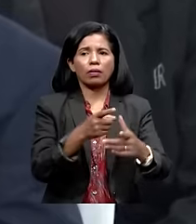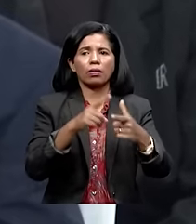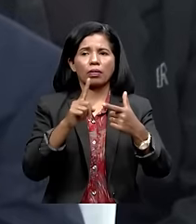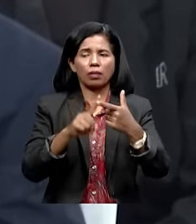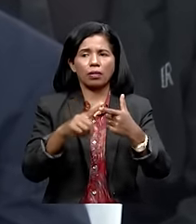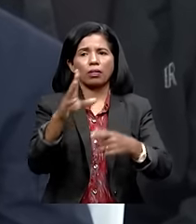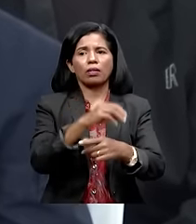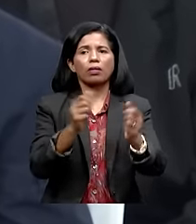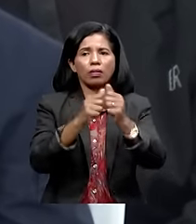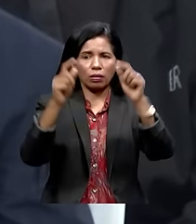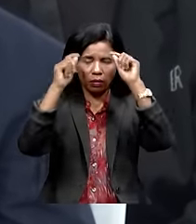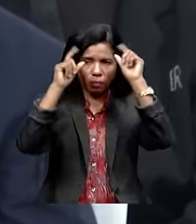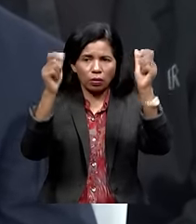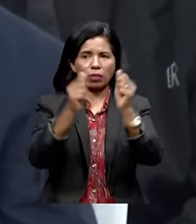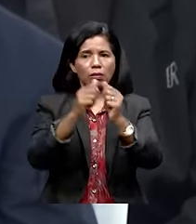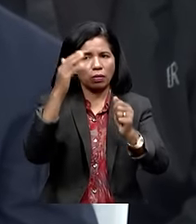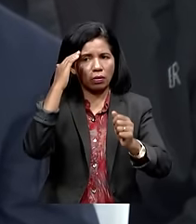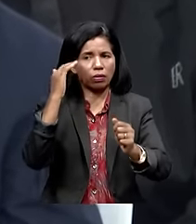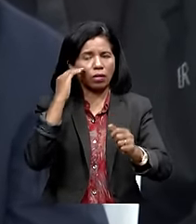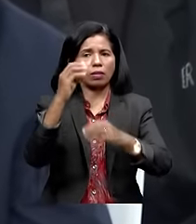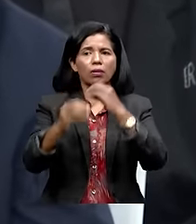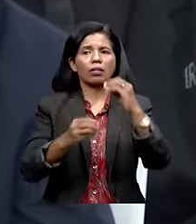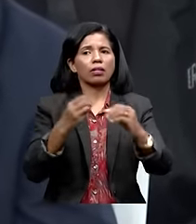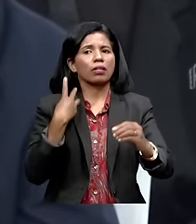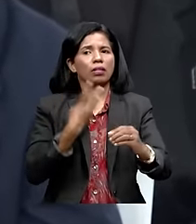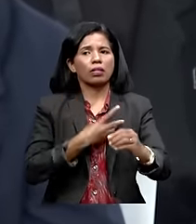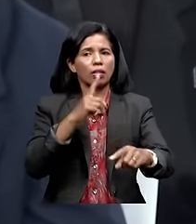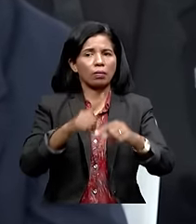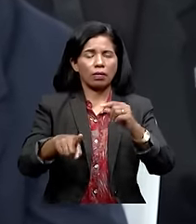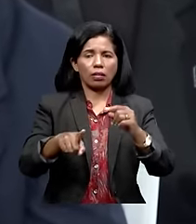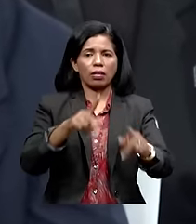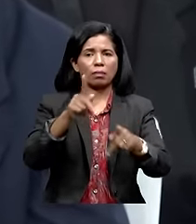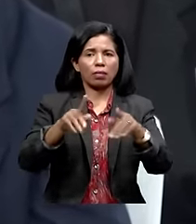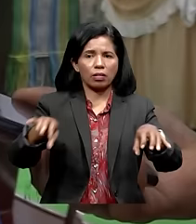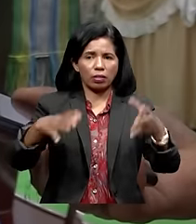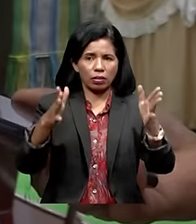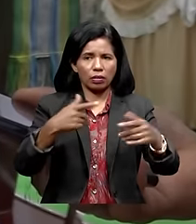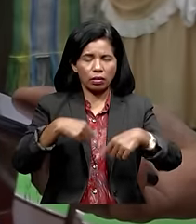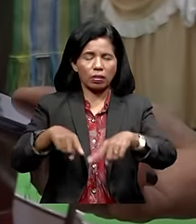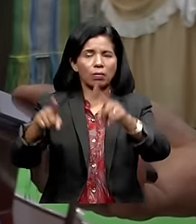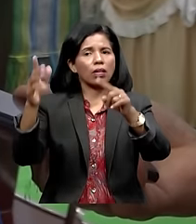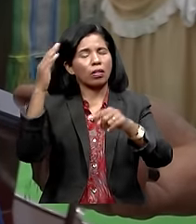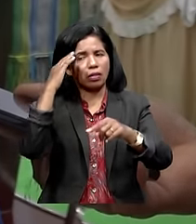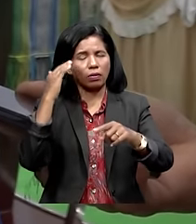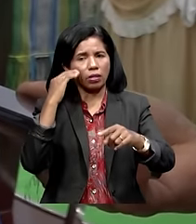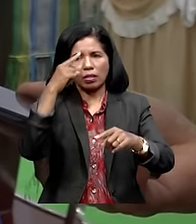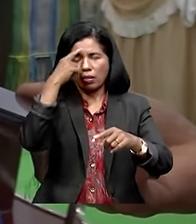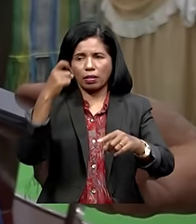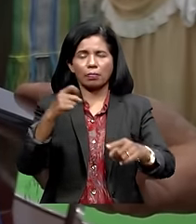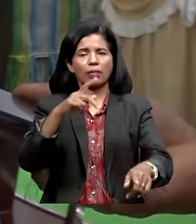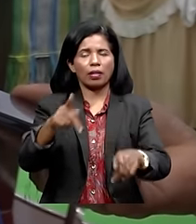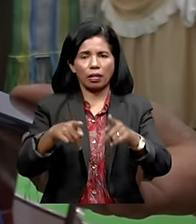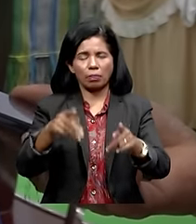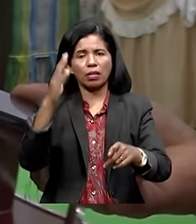entre Timor o Corea significa ita label haruka ona e tenia trabalho si ra bai ha Corea tamba ema